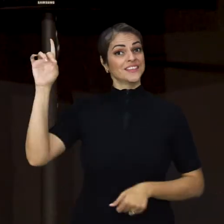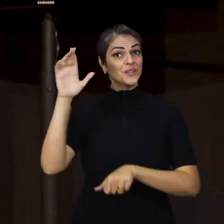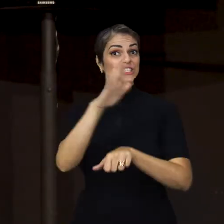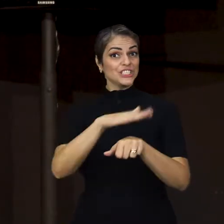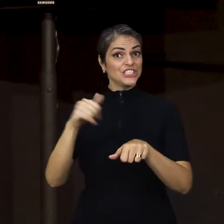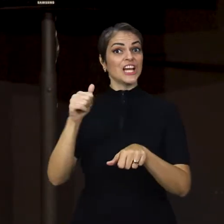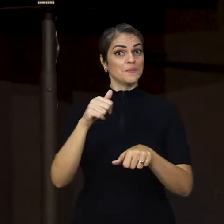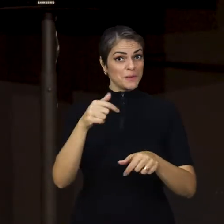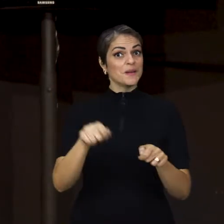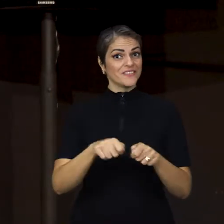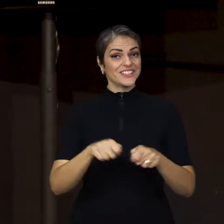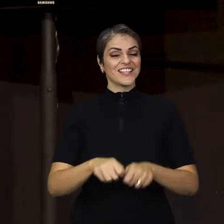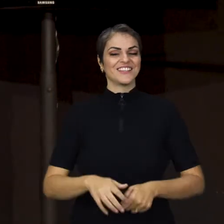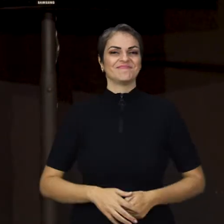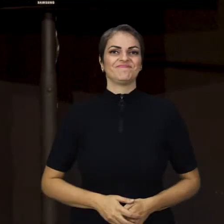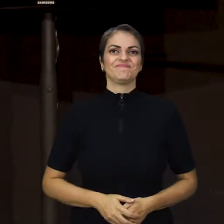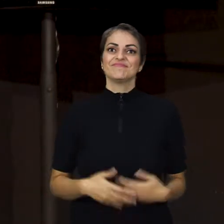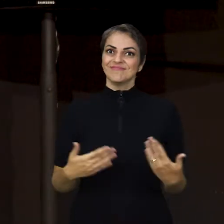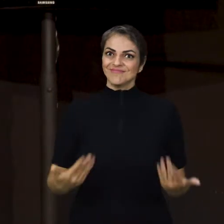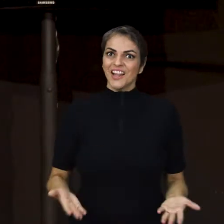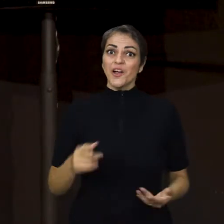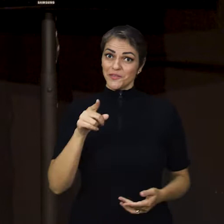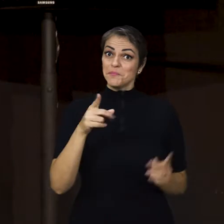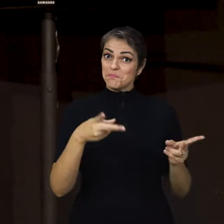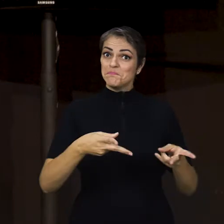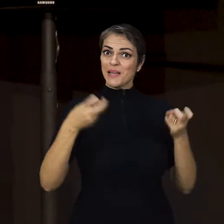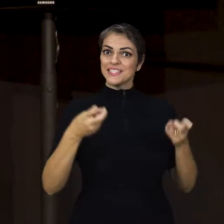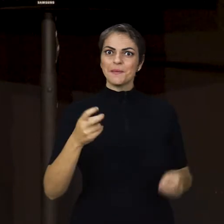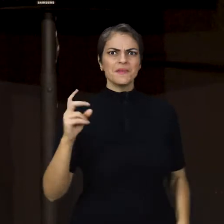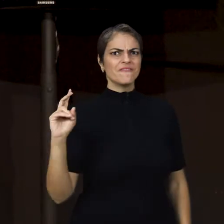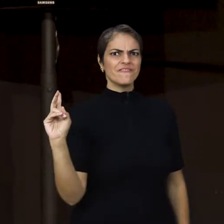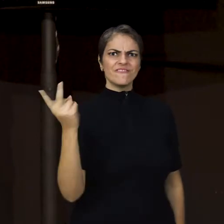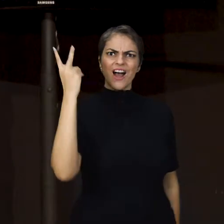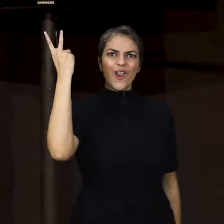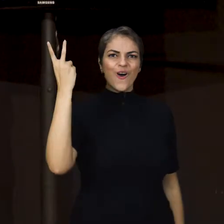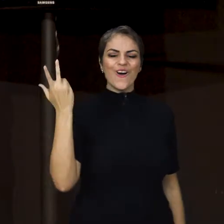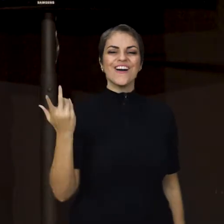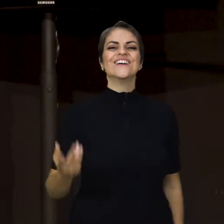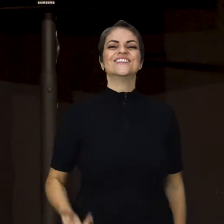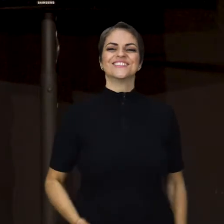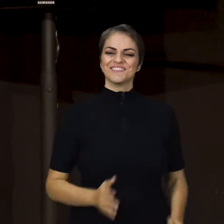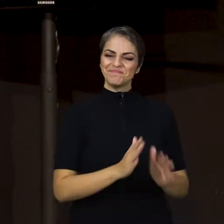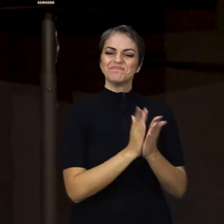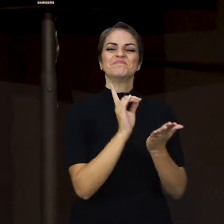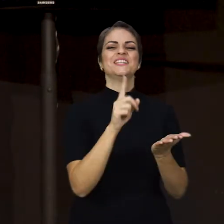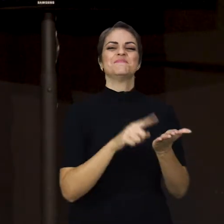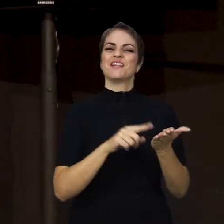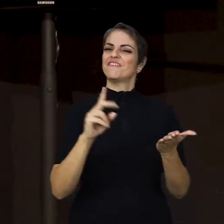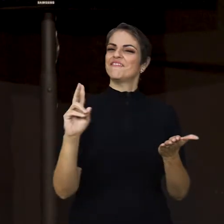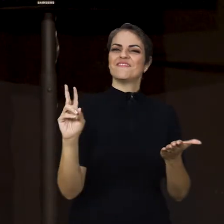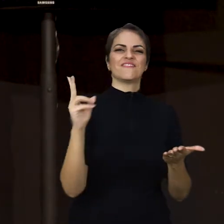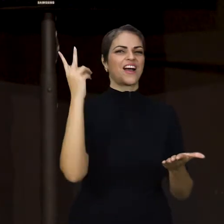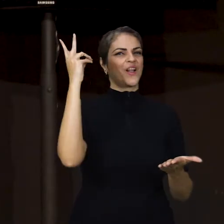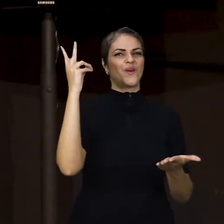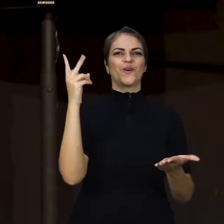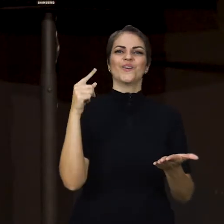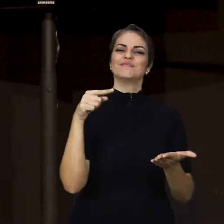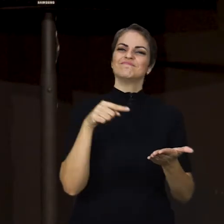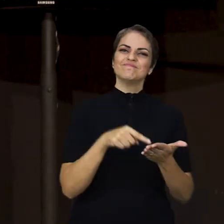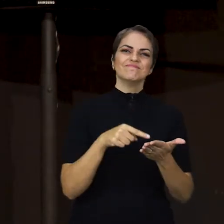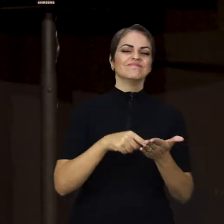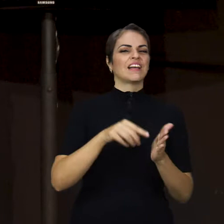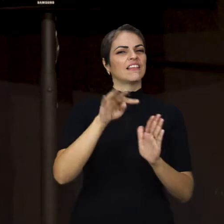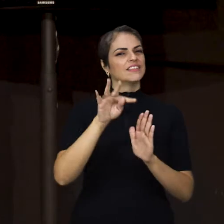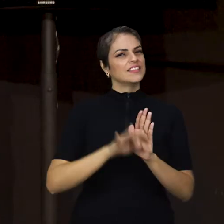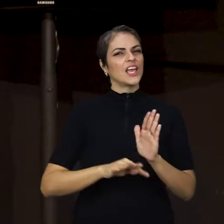Portanto, perceba o valor das Escrituras. Perceba que o texto sagrado, o texto da Bíblia, da palavra de Deus, é um texto